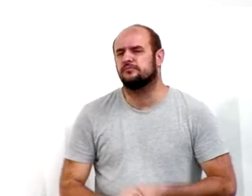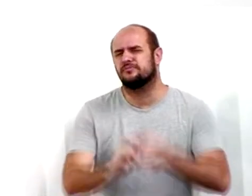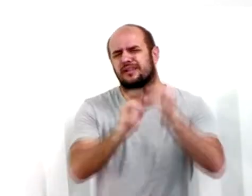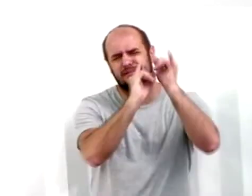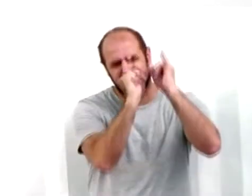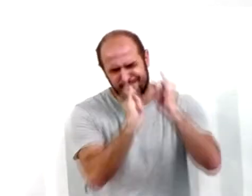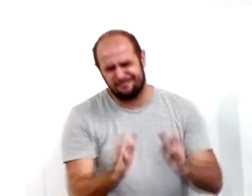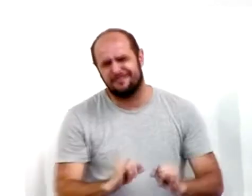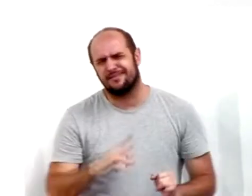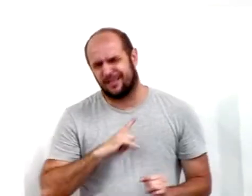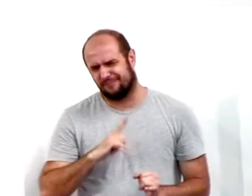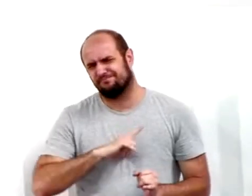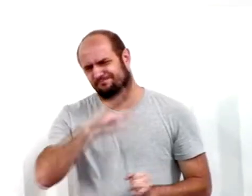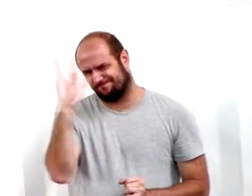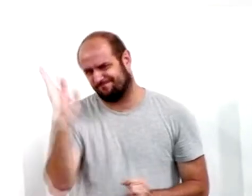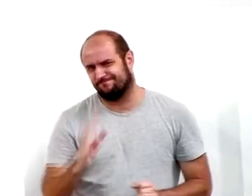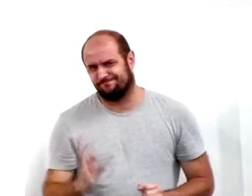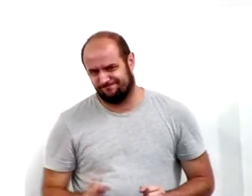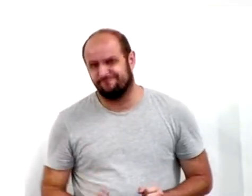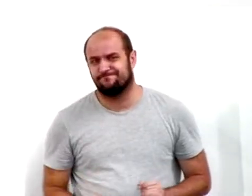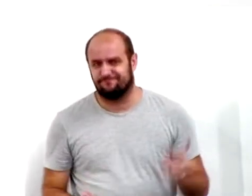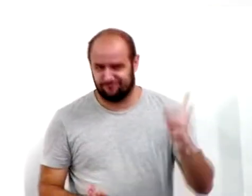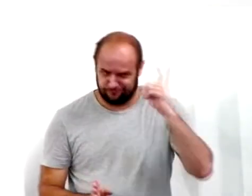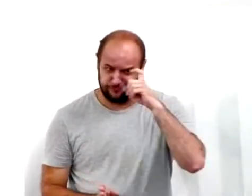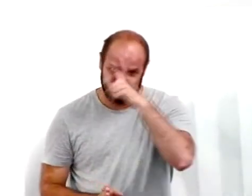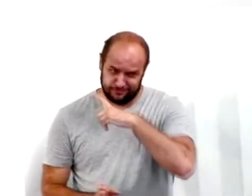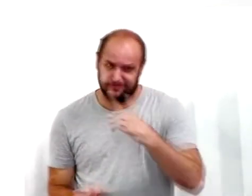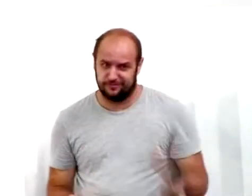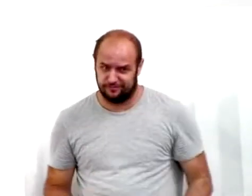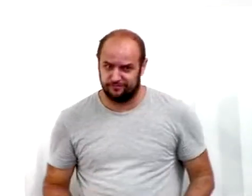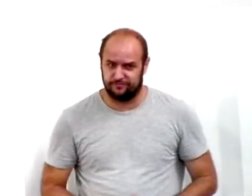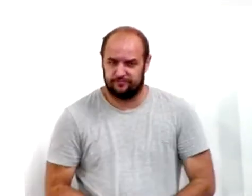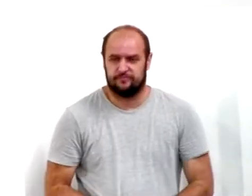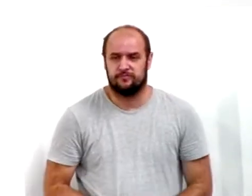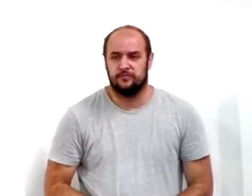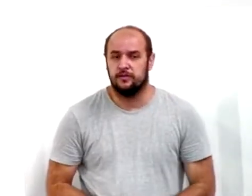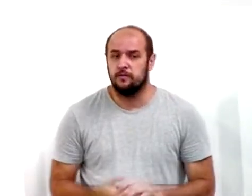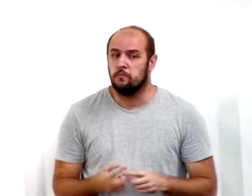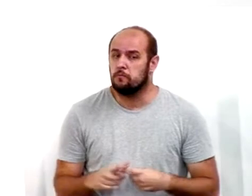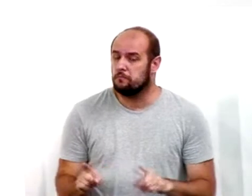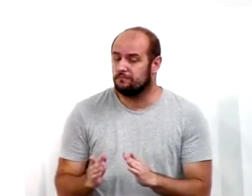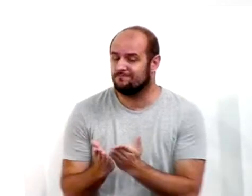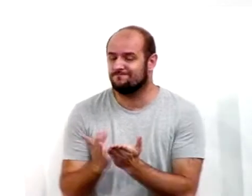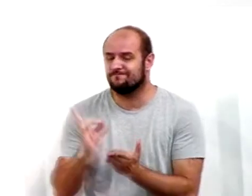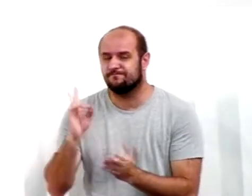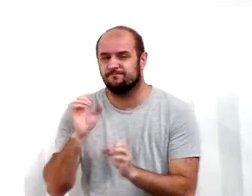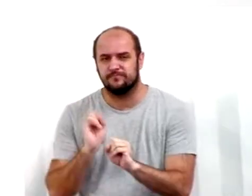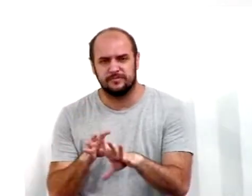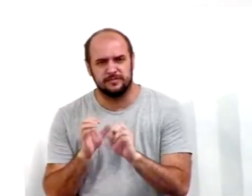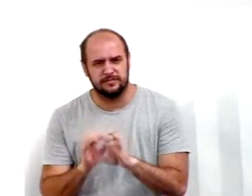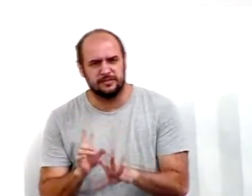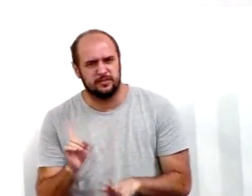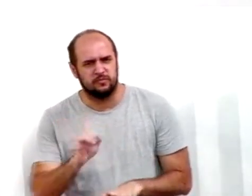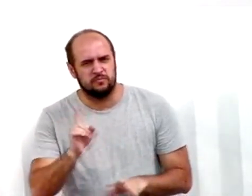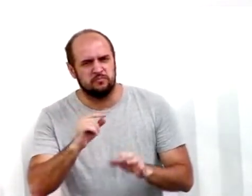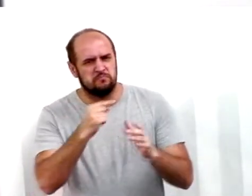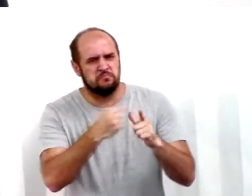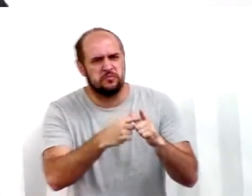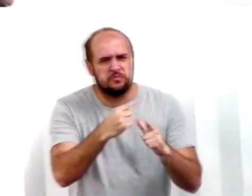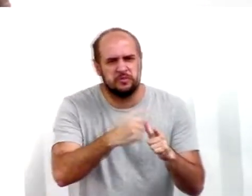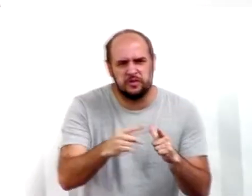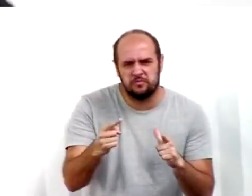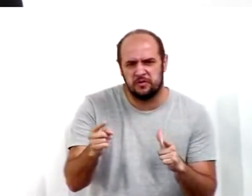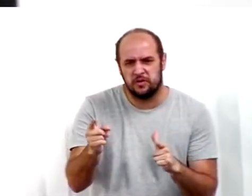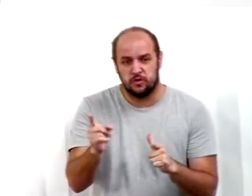idolatria. O texto nos ensina, queridos, que a idolatria não é um problema particular de